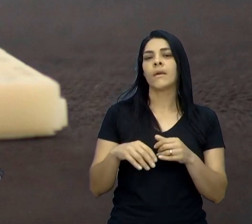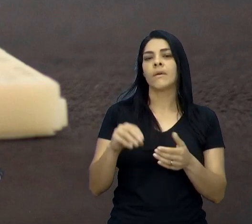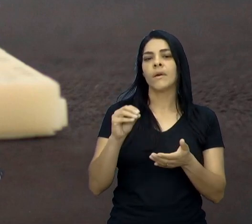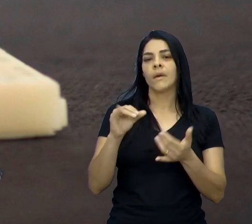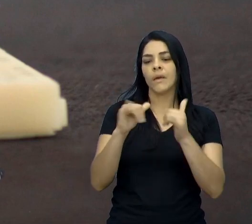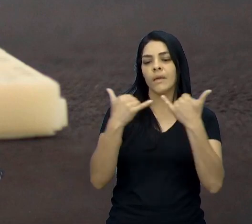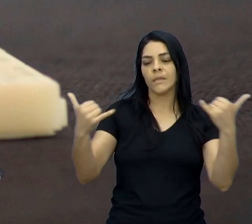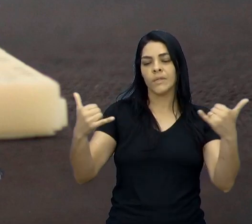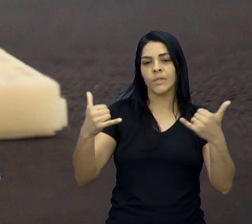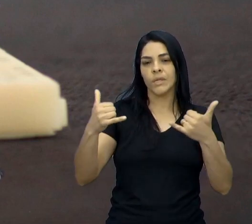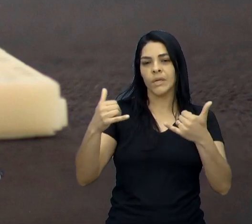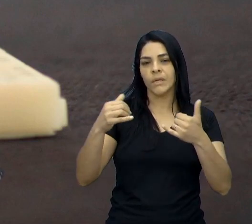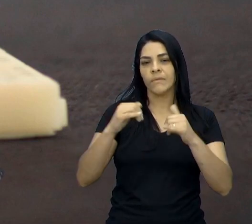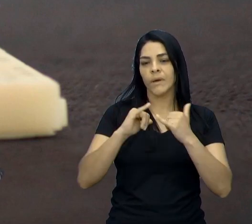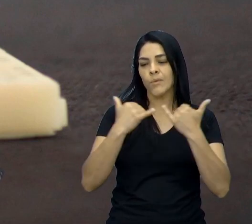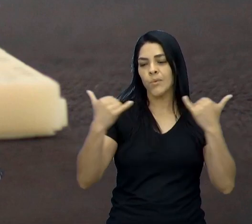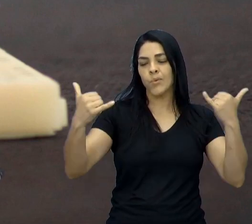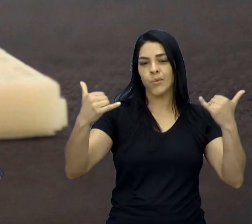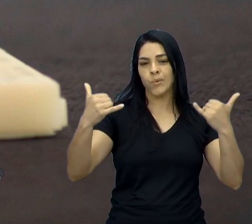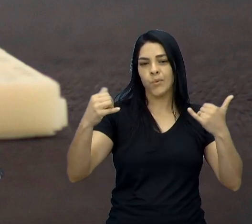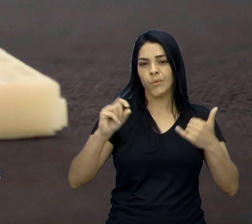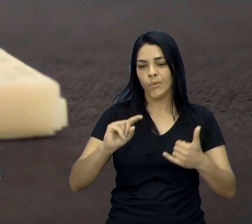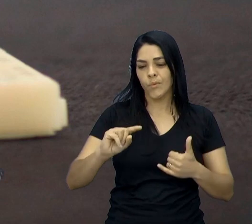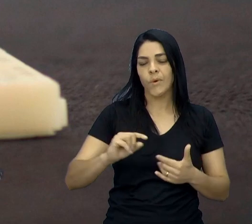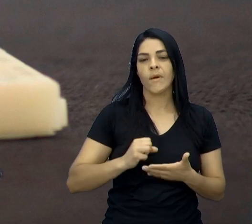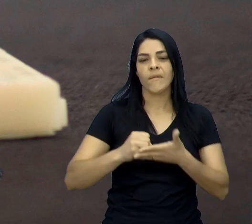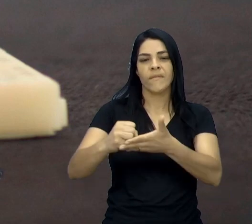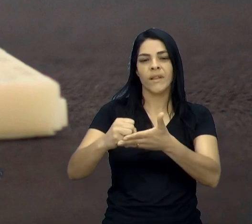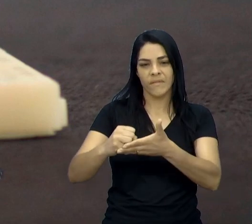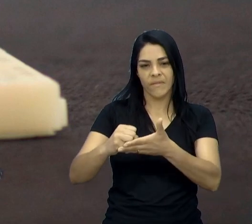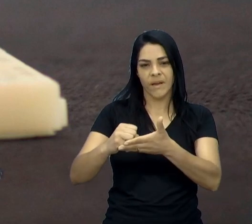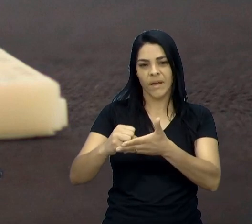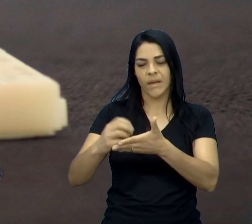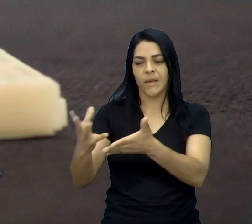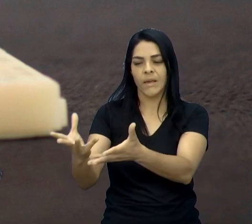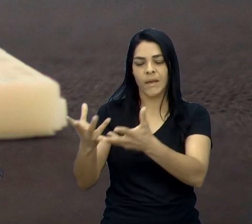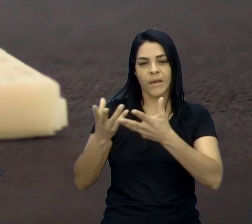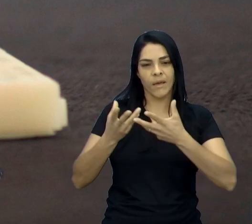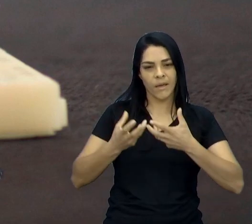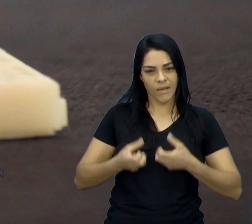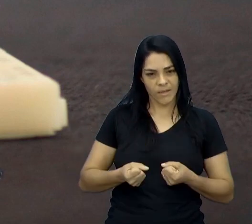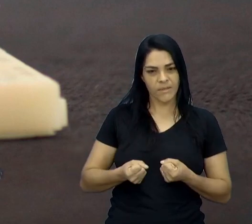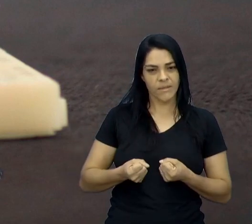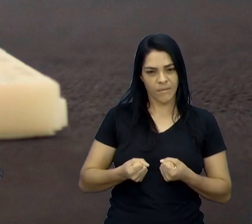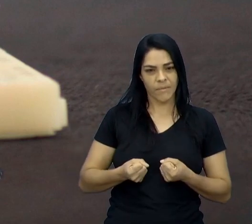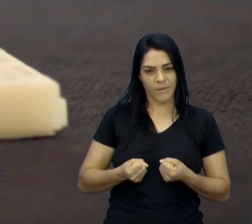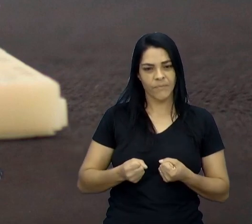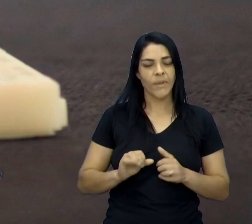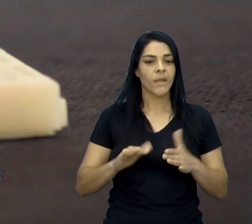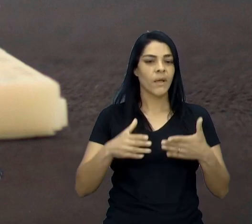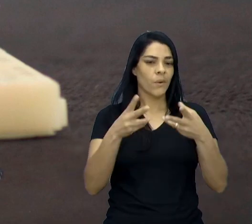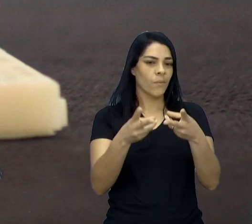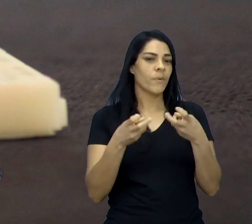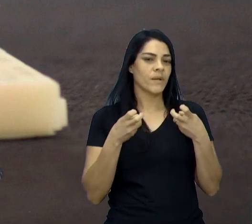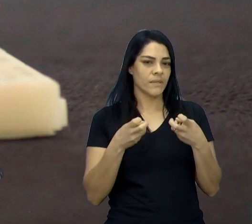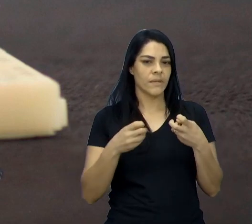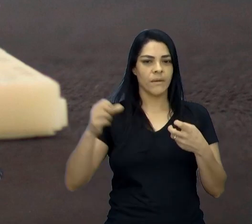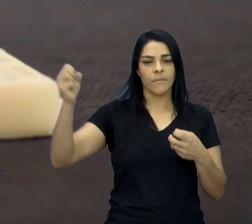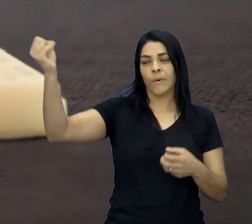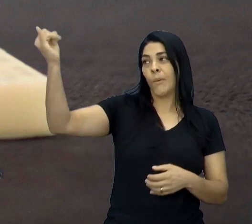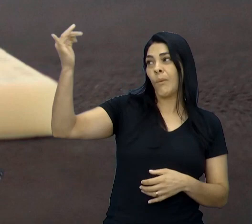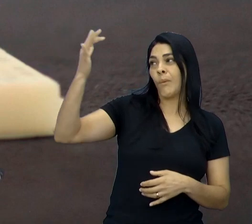vai enviar. E o input é quando ele recebe algum estímulo. Então veja, o LED vai